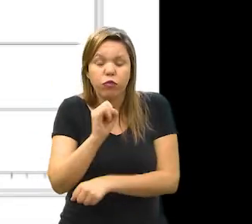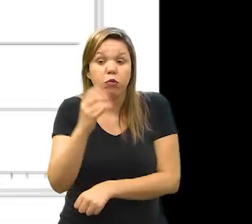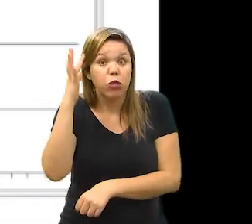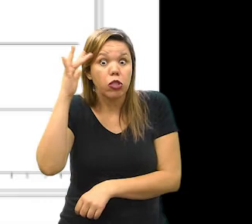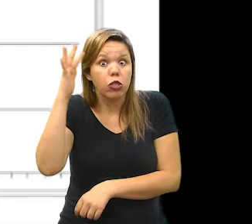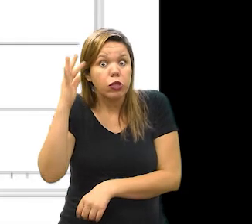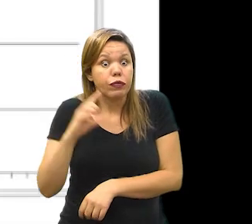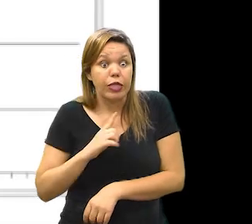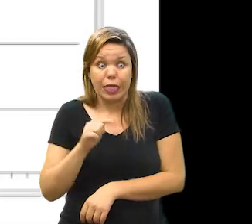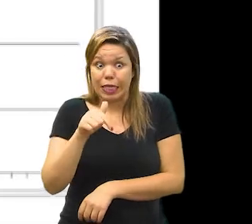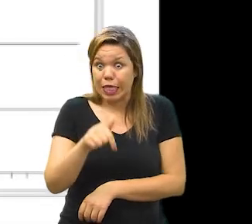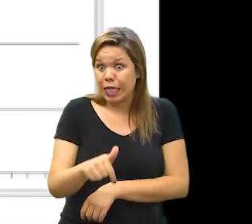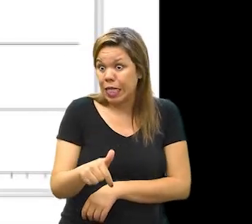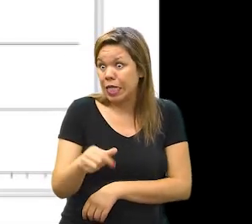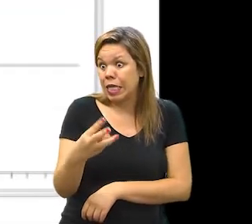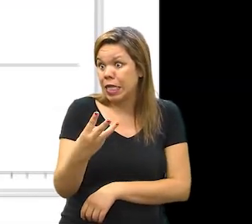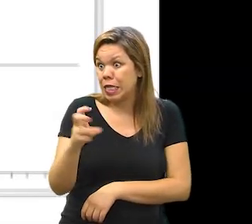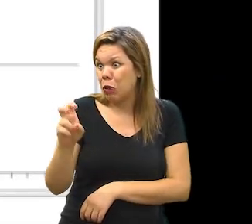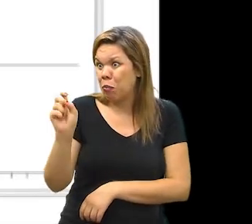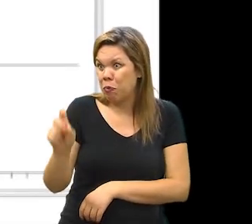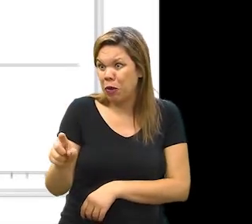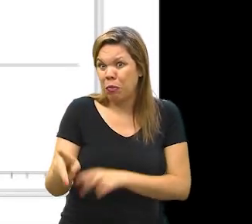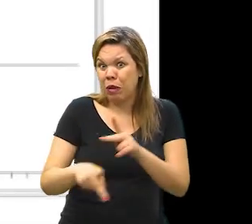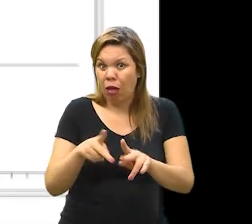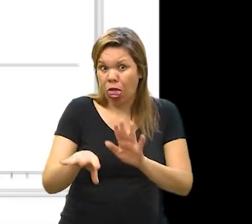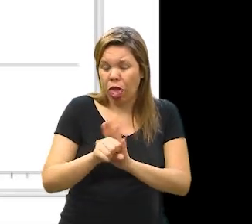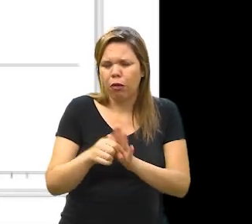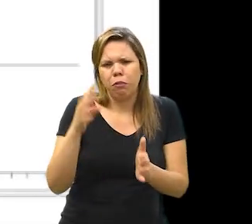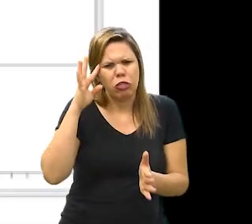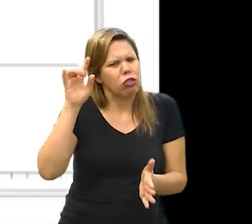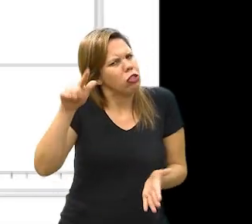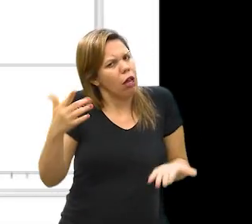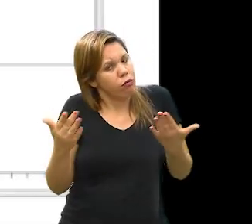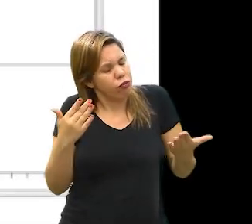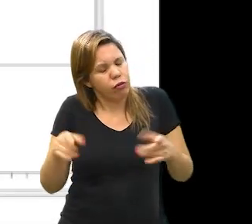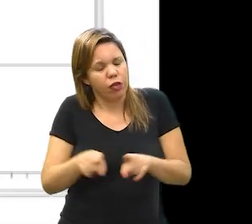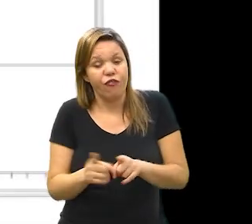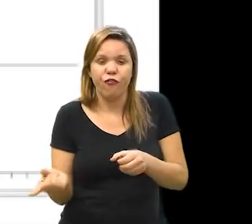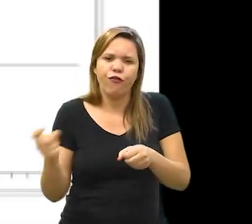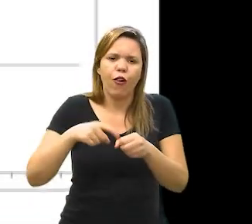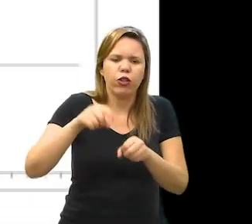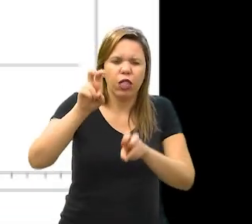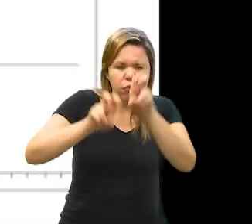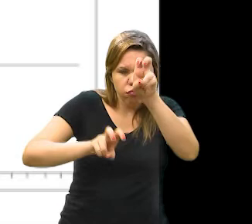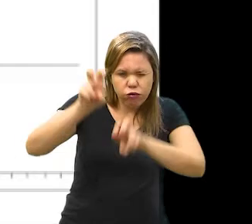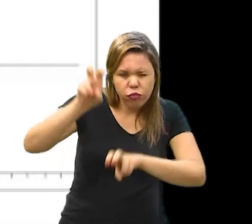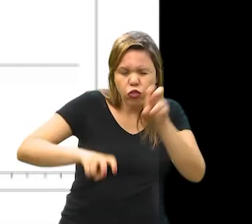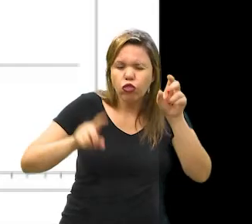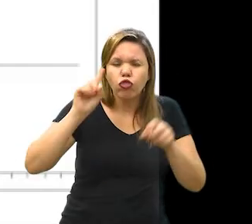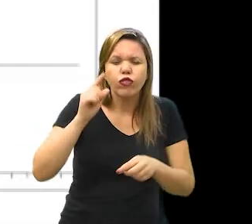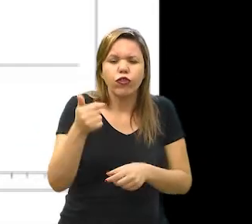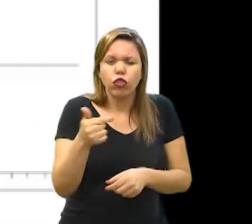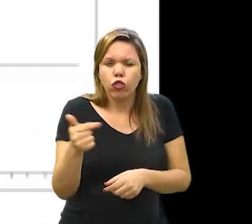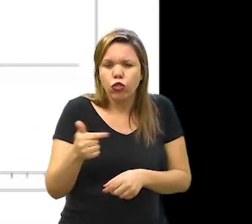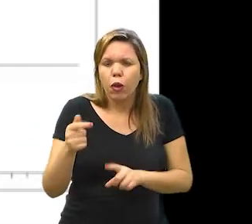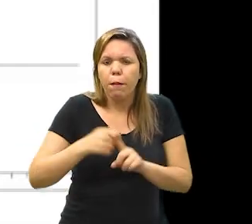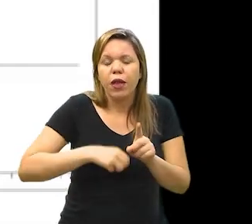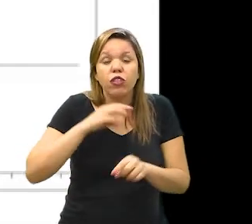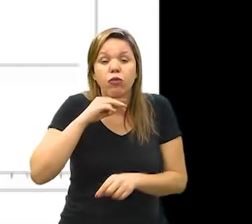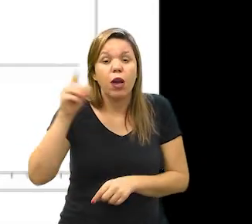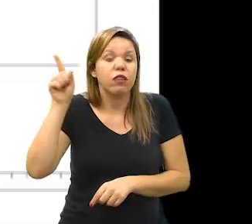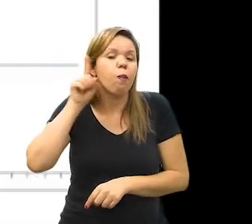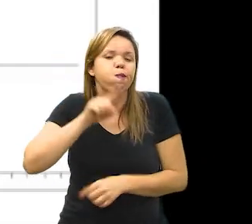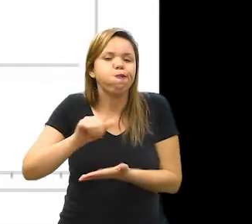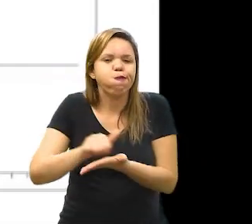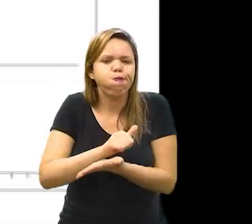tivesse 735 mil casos. Agora, voltando para o nosso gráfico em escala logarítmica. Em 22 de março, o estado de Nova York,